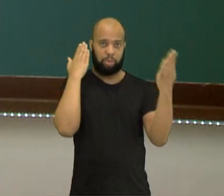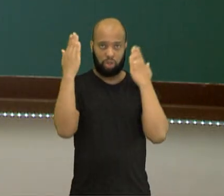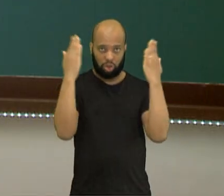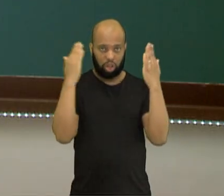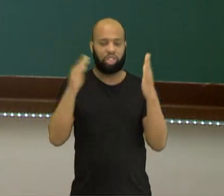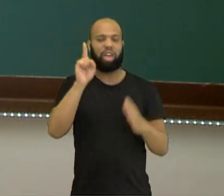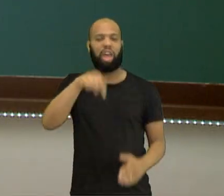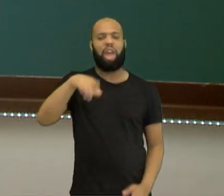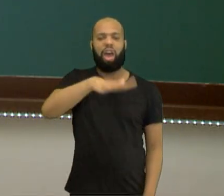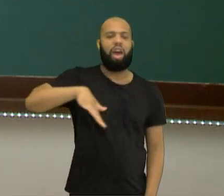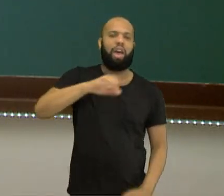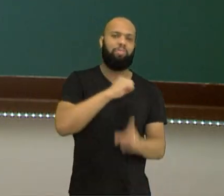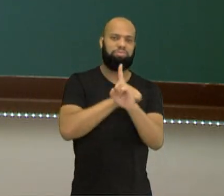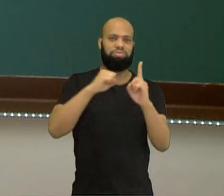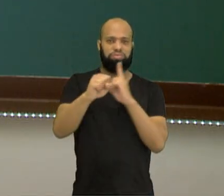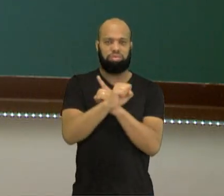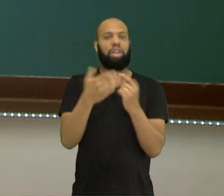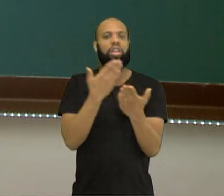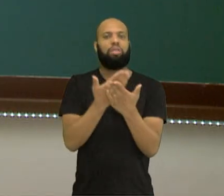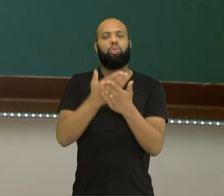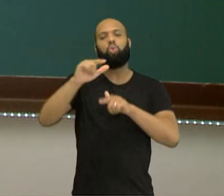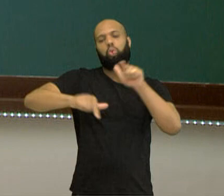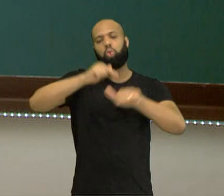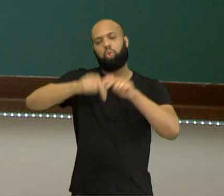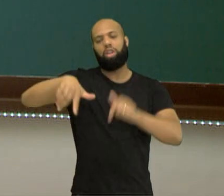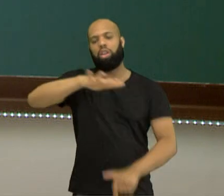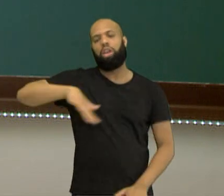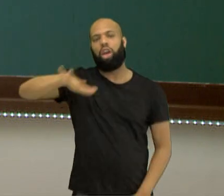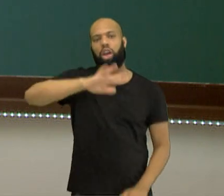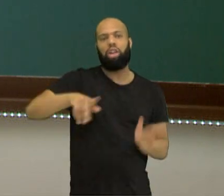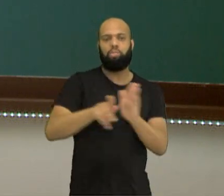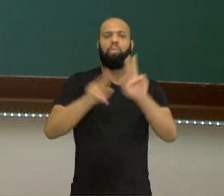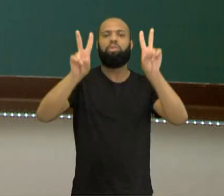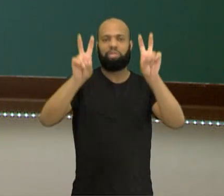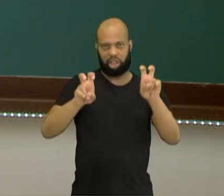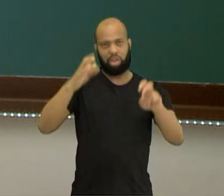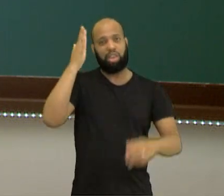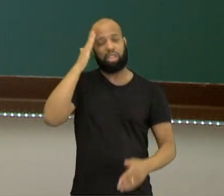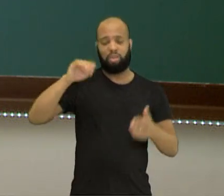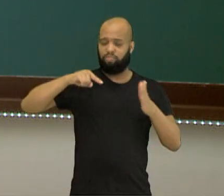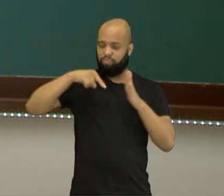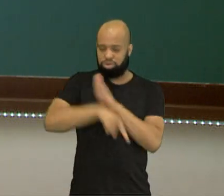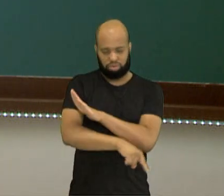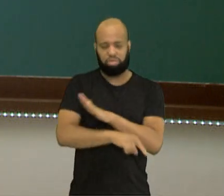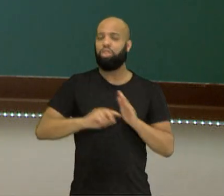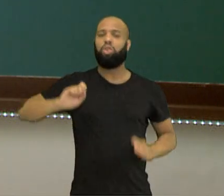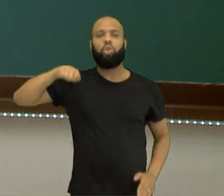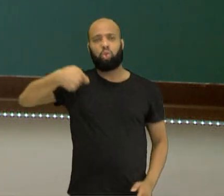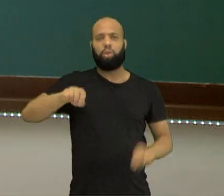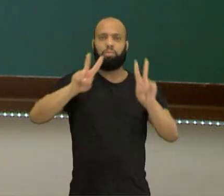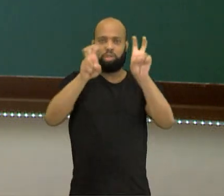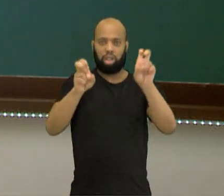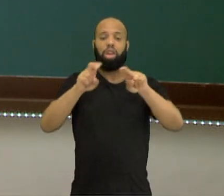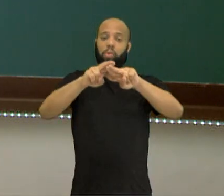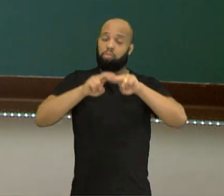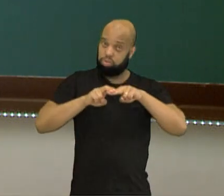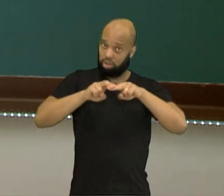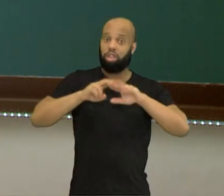social que lida, que trabalha com esse tema, trabalha com este assunto. Por